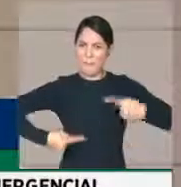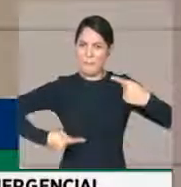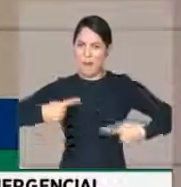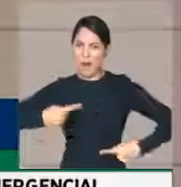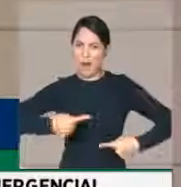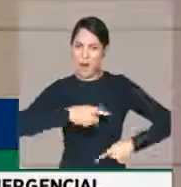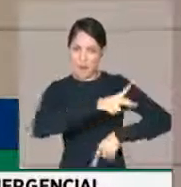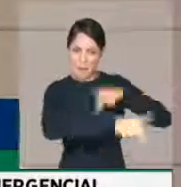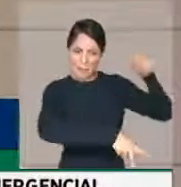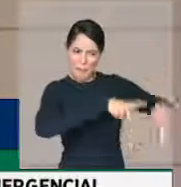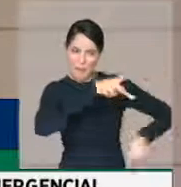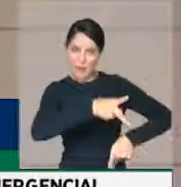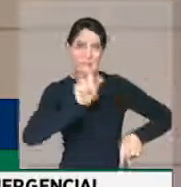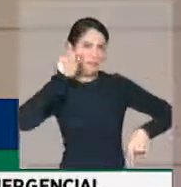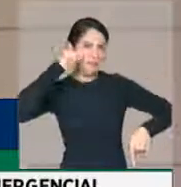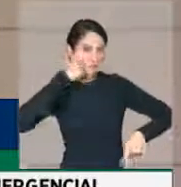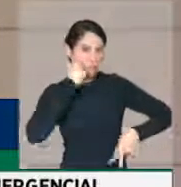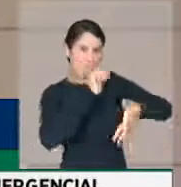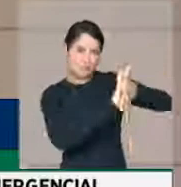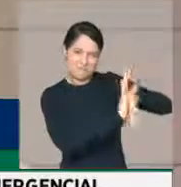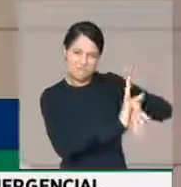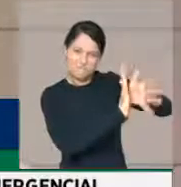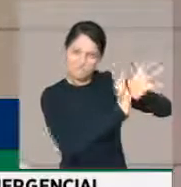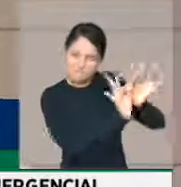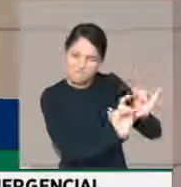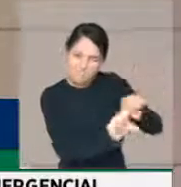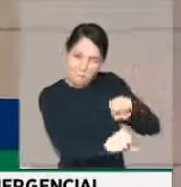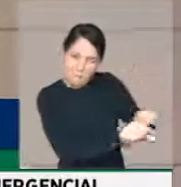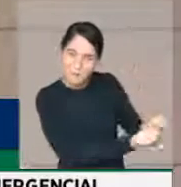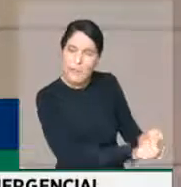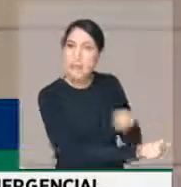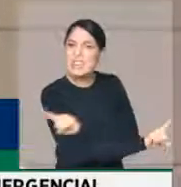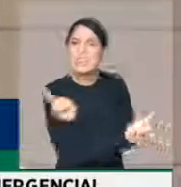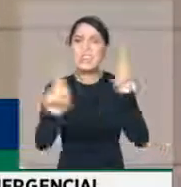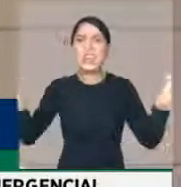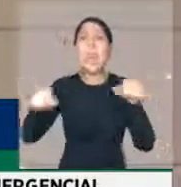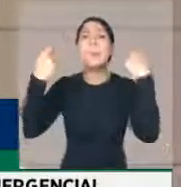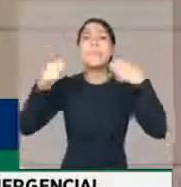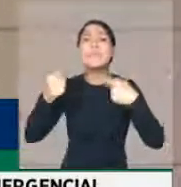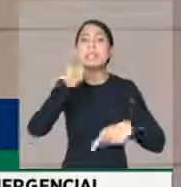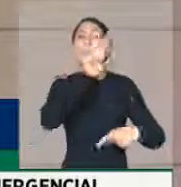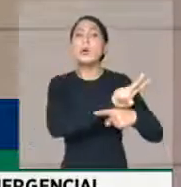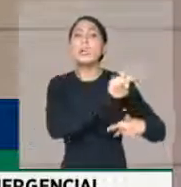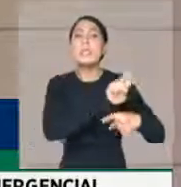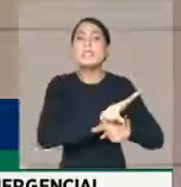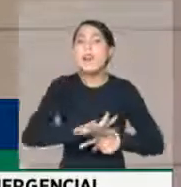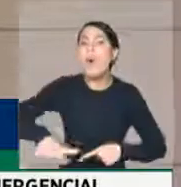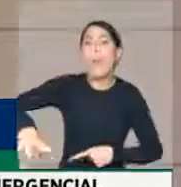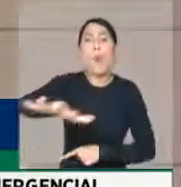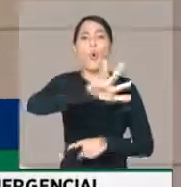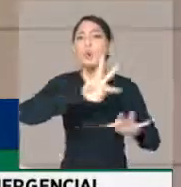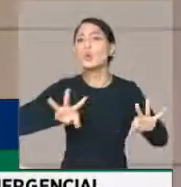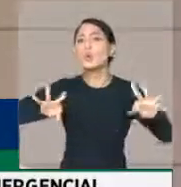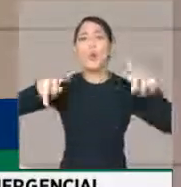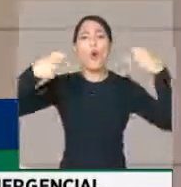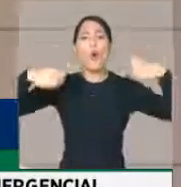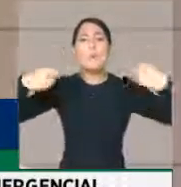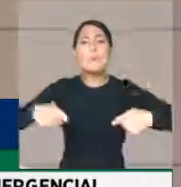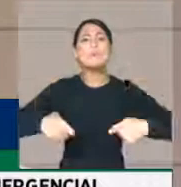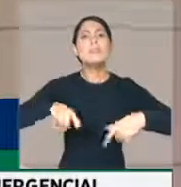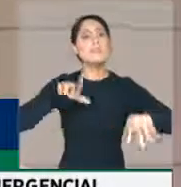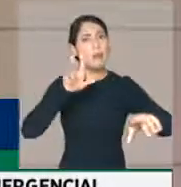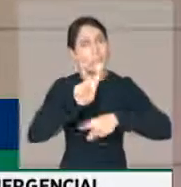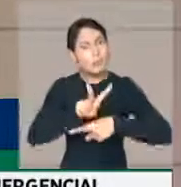jovens pobres e negros e seja uma política que proteja a vida e a segurança de todos. O ministro Fachin já votou